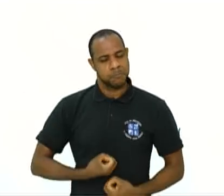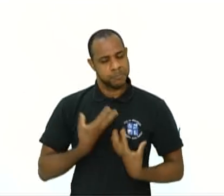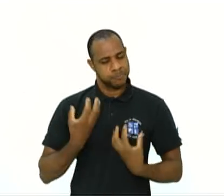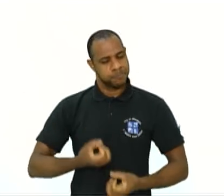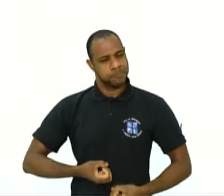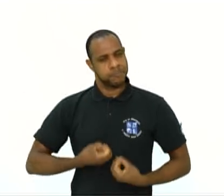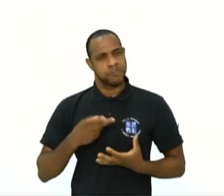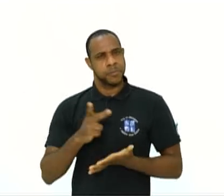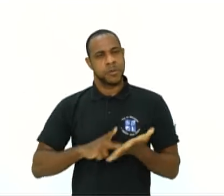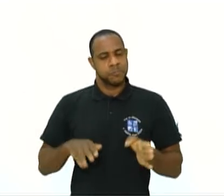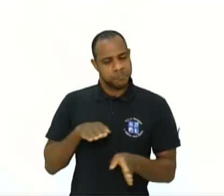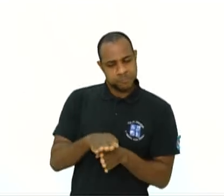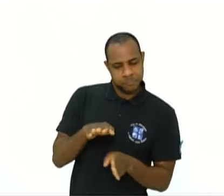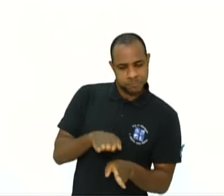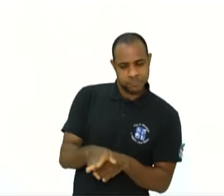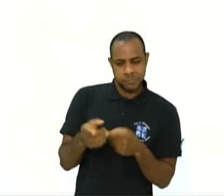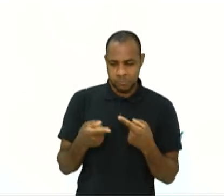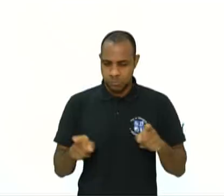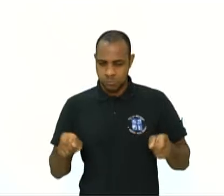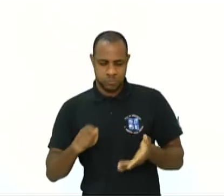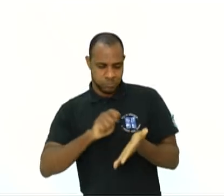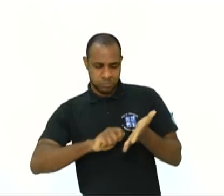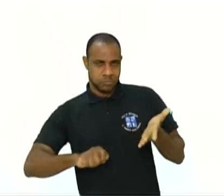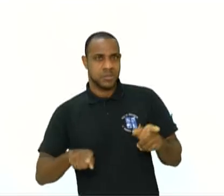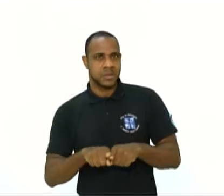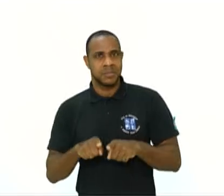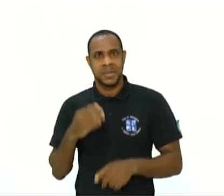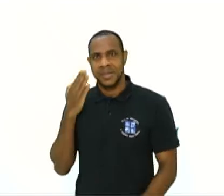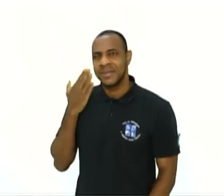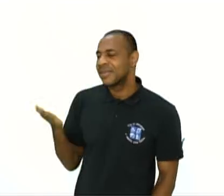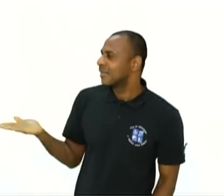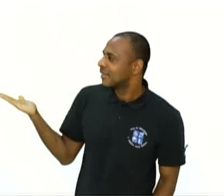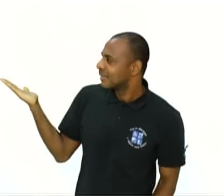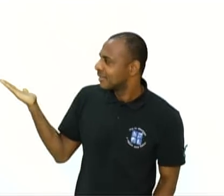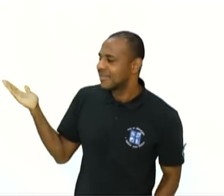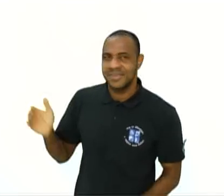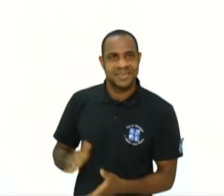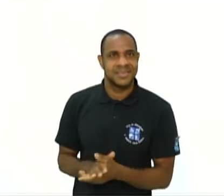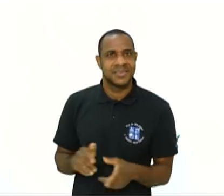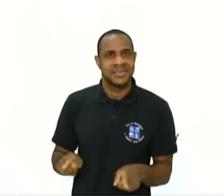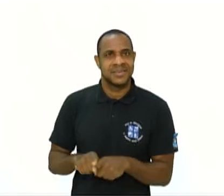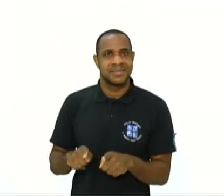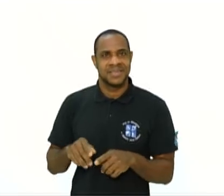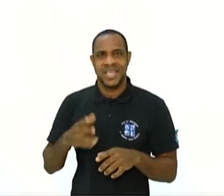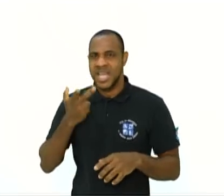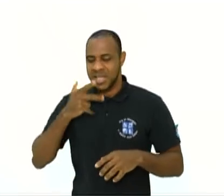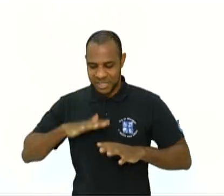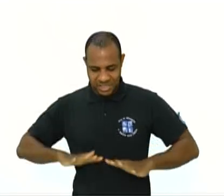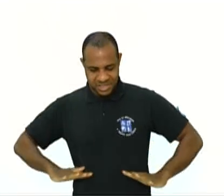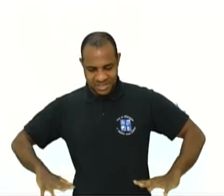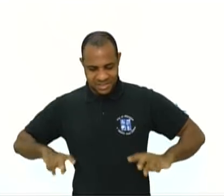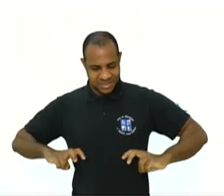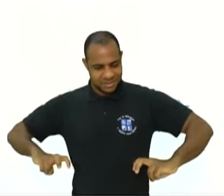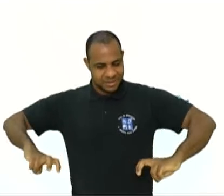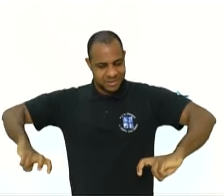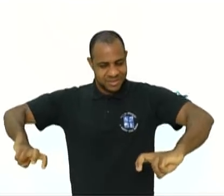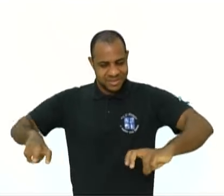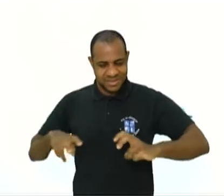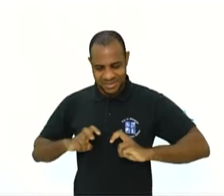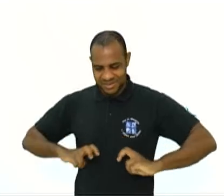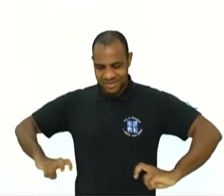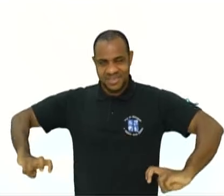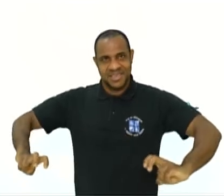músicos e conselheiros, né? Então, aqui uma foto de um griot, né? E cercado de crianças ali. Então, o griot